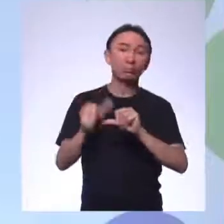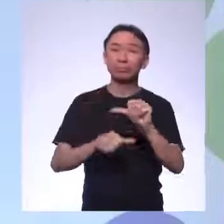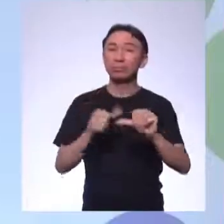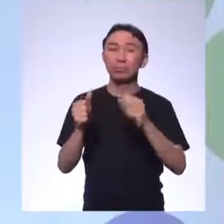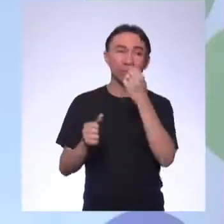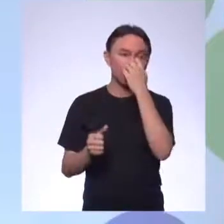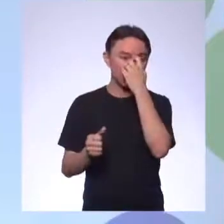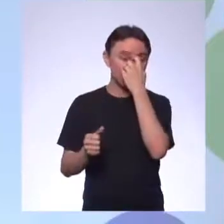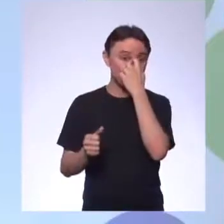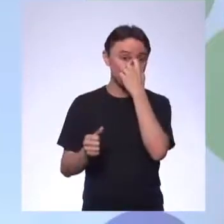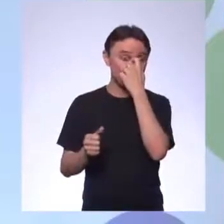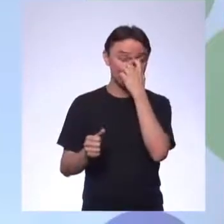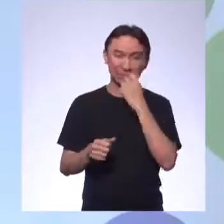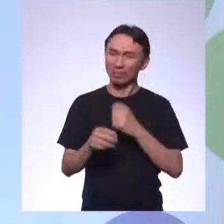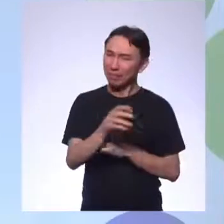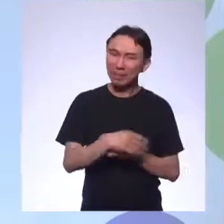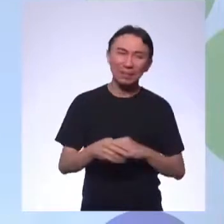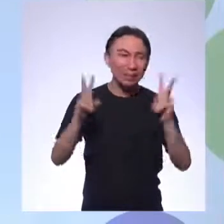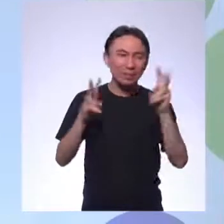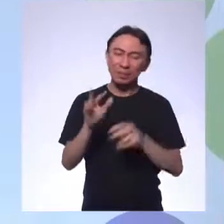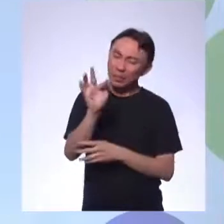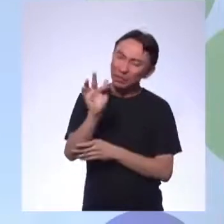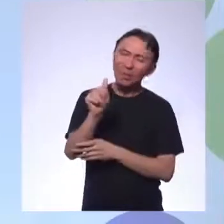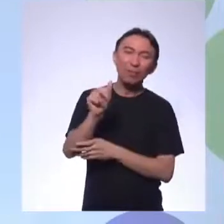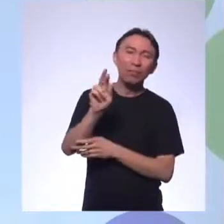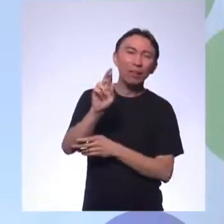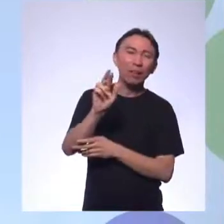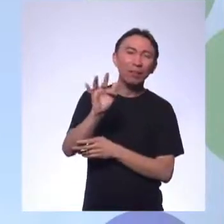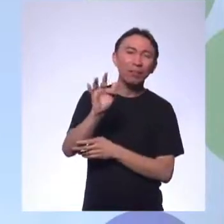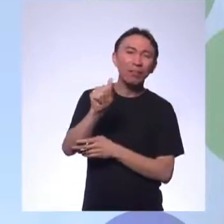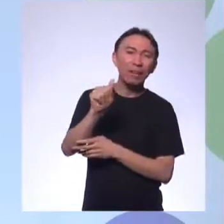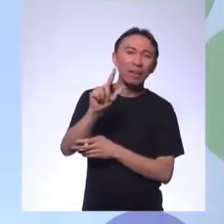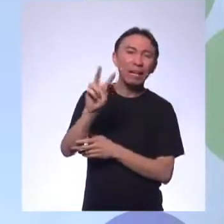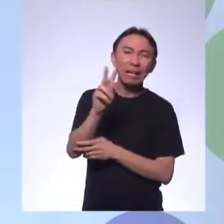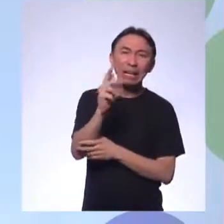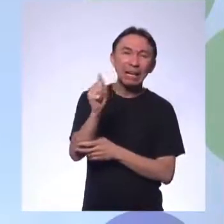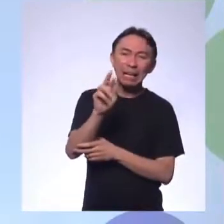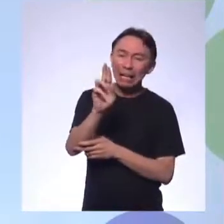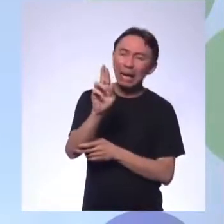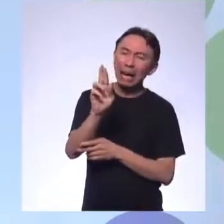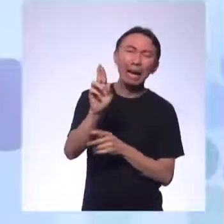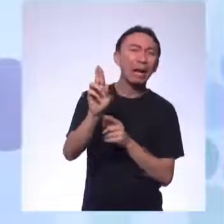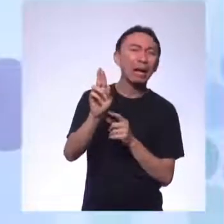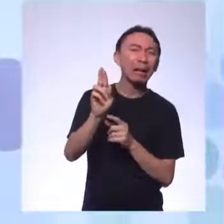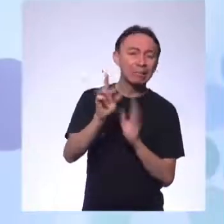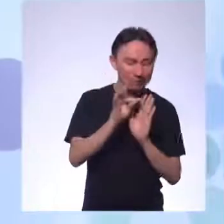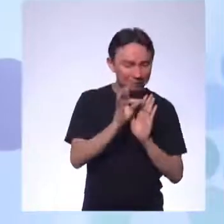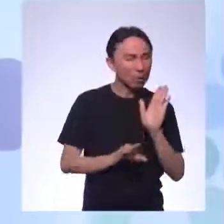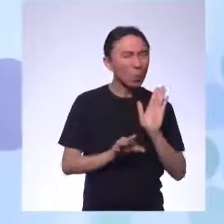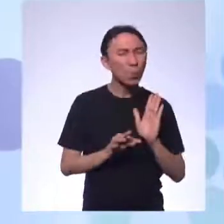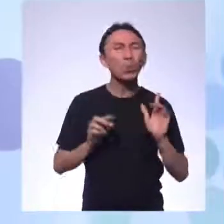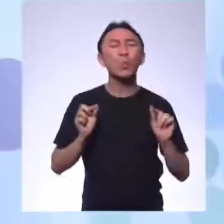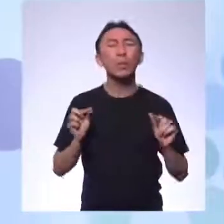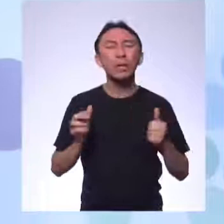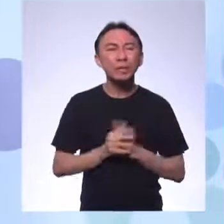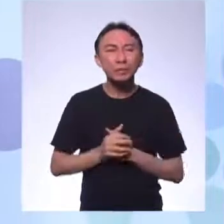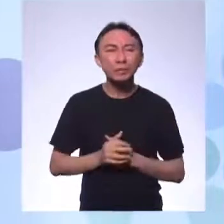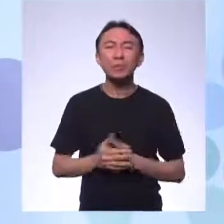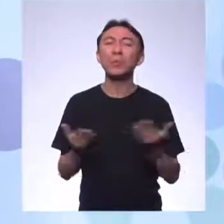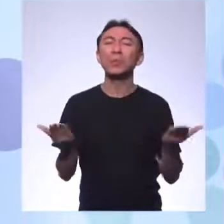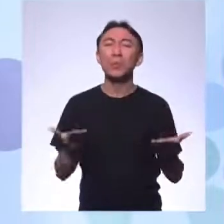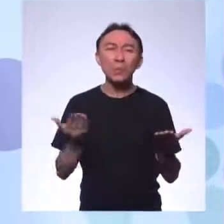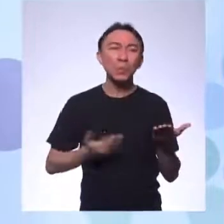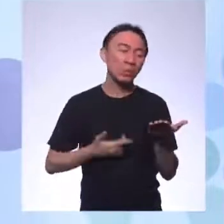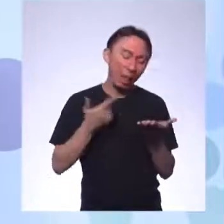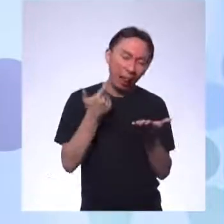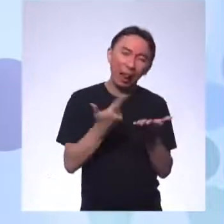o farfalhar do texto. O que Ia falar seria sobre essa isso. aula, hein, gente? A gente vai se esbaldar em literatura aqui hoje. Vamos falar, vai ser